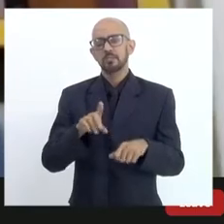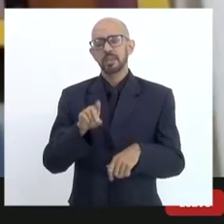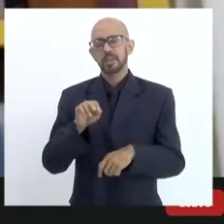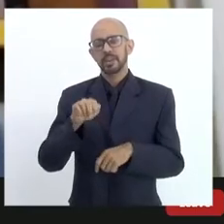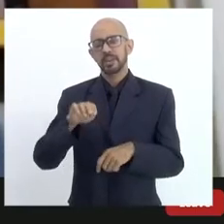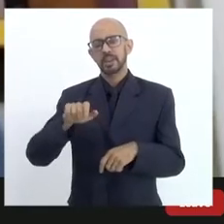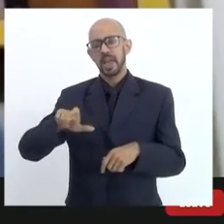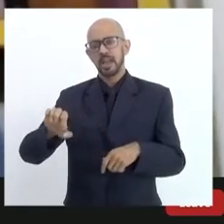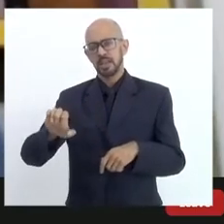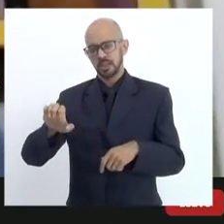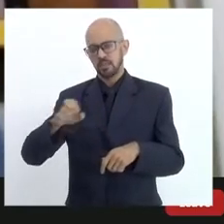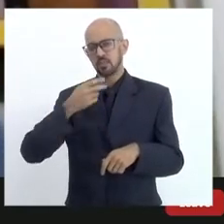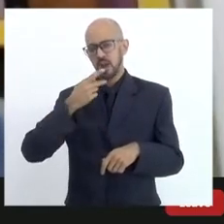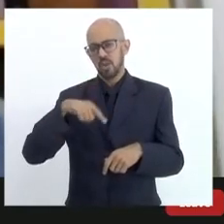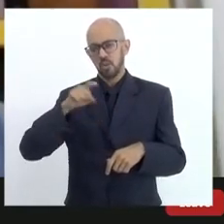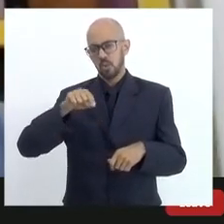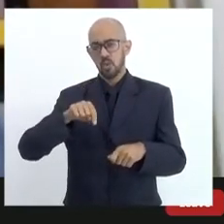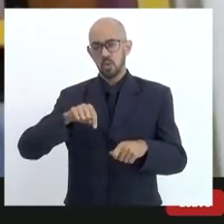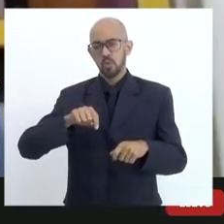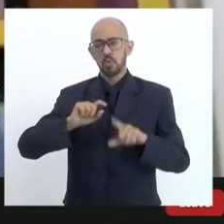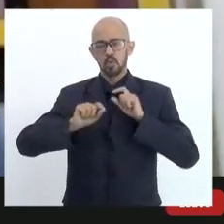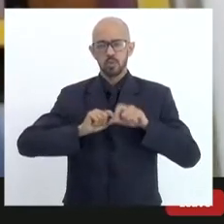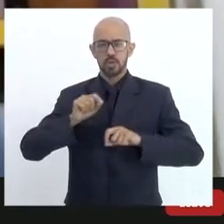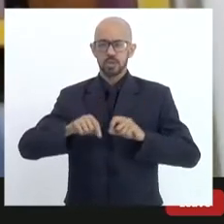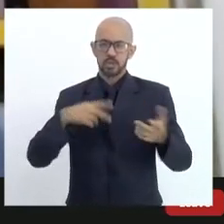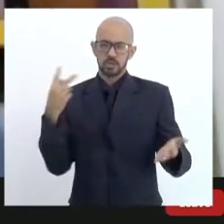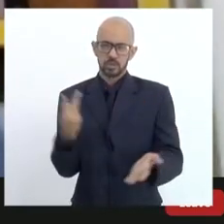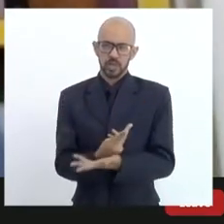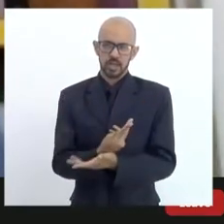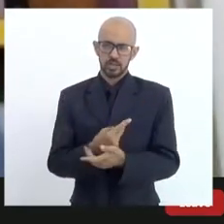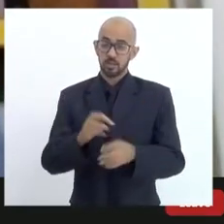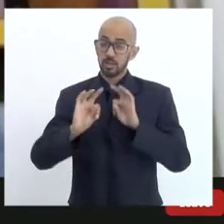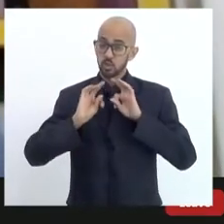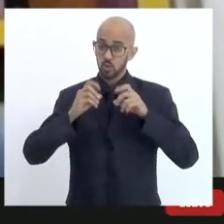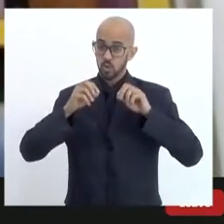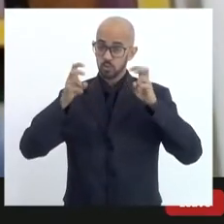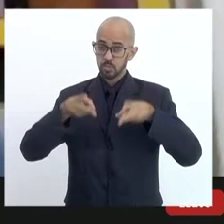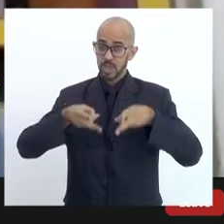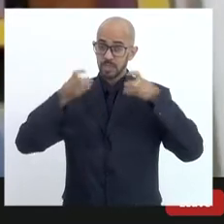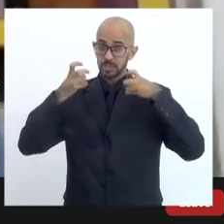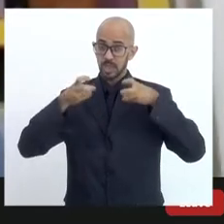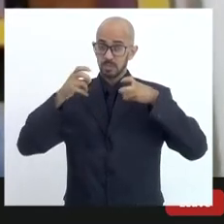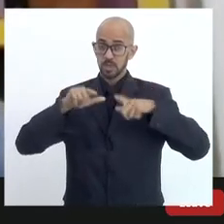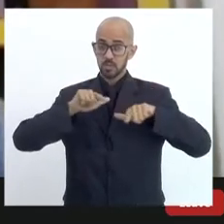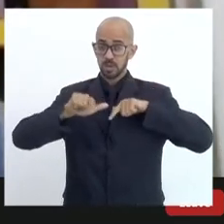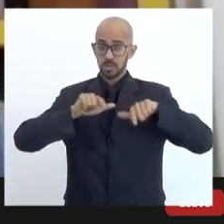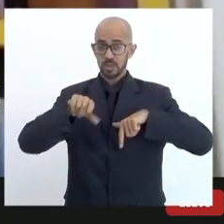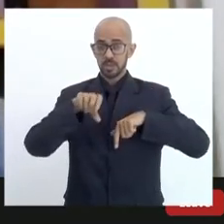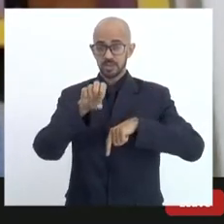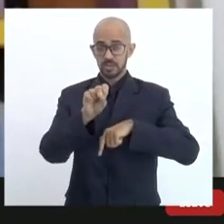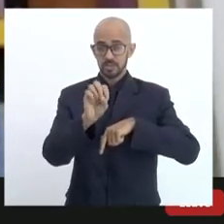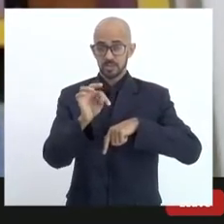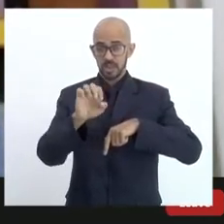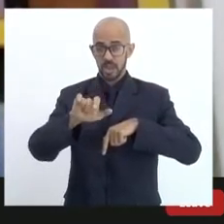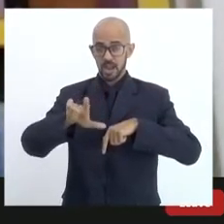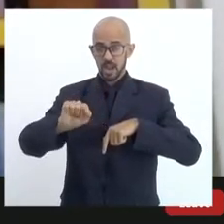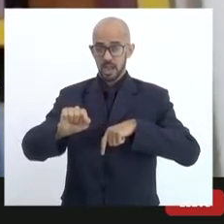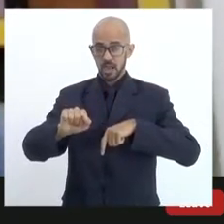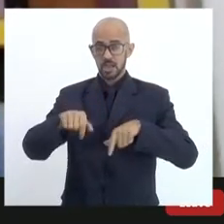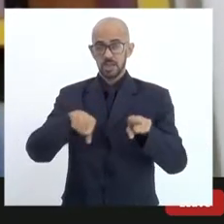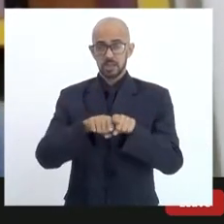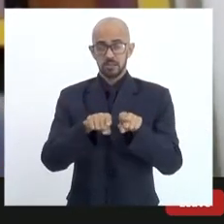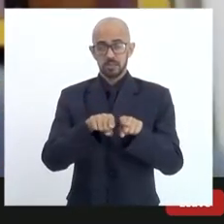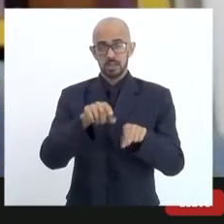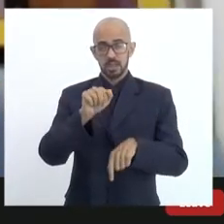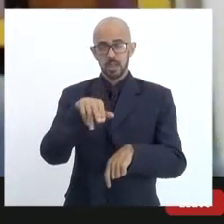que uma questão que se tornou tão pública ao trabalho da Estela, de todos nós, né, envolvidos, Ana Paula Miranda, da comissão,